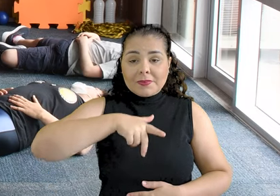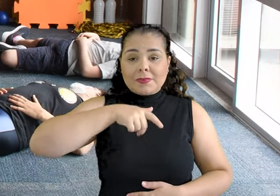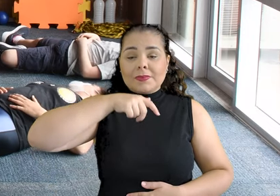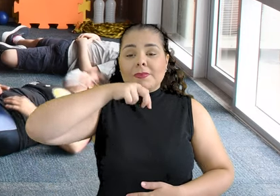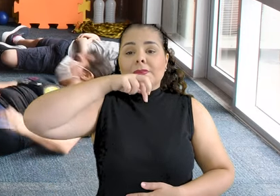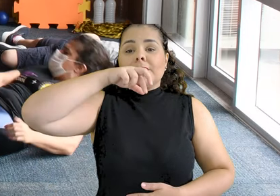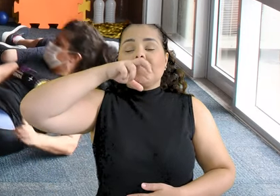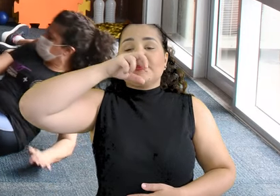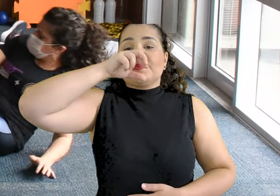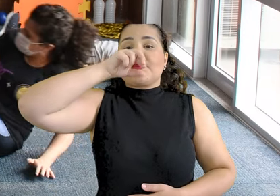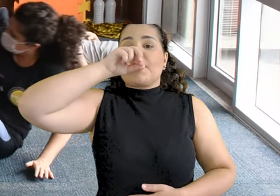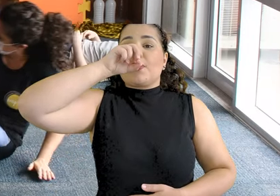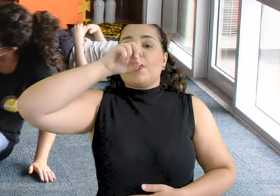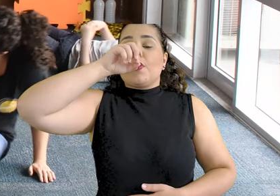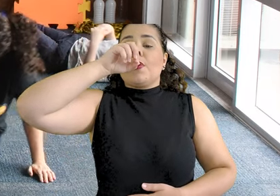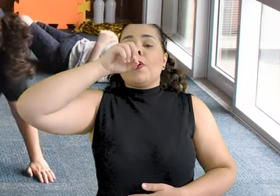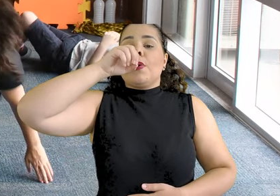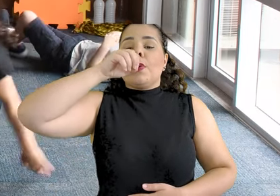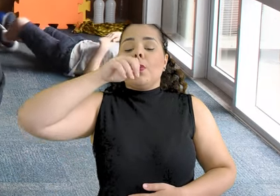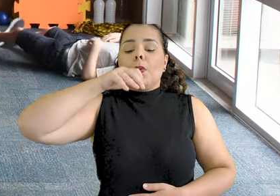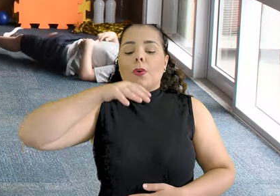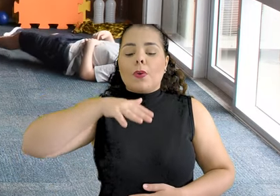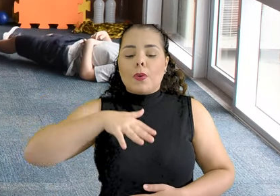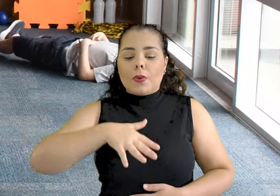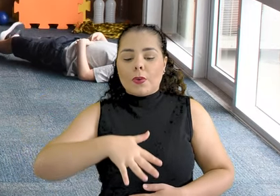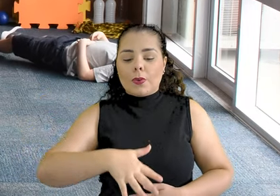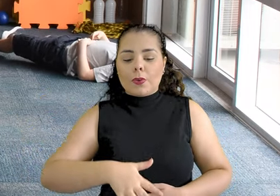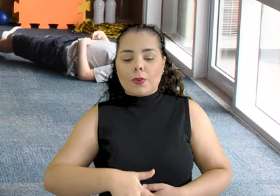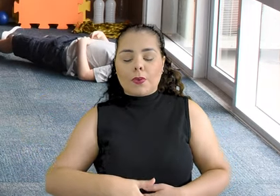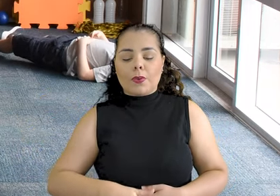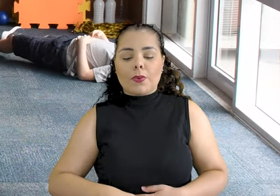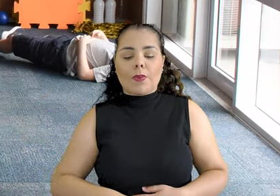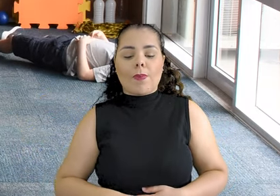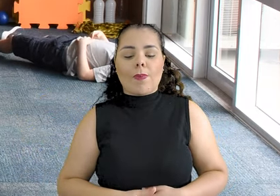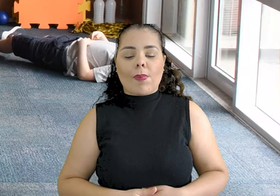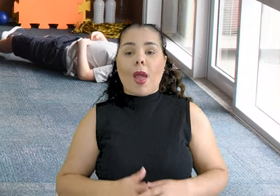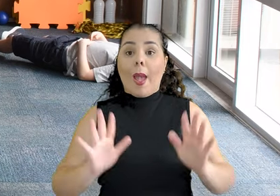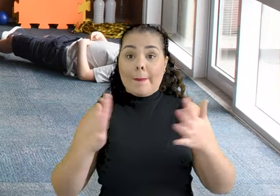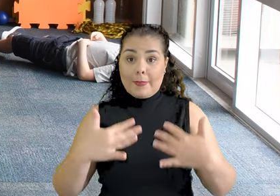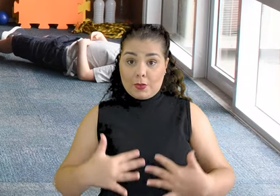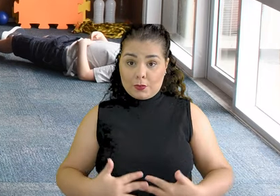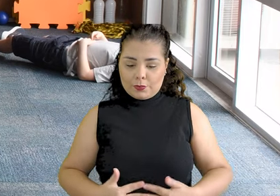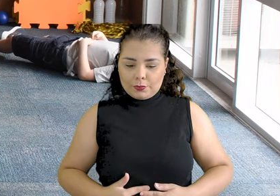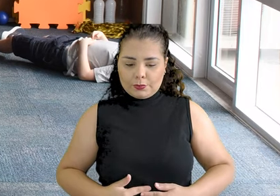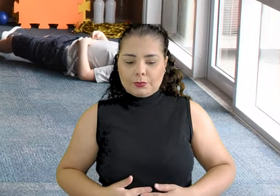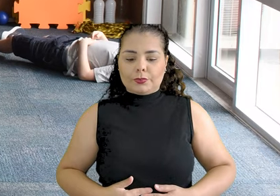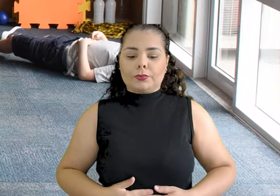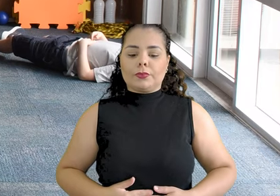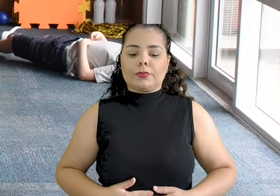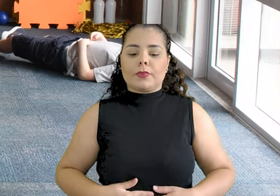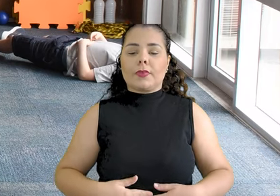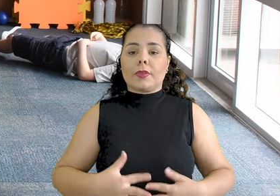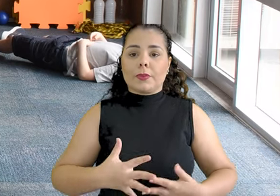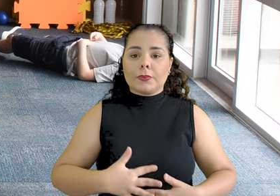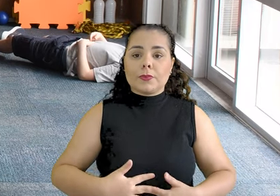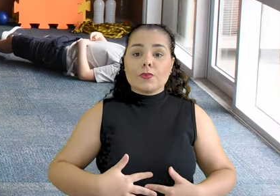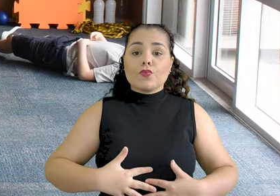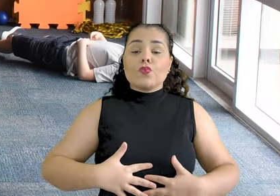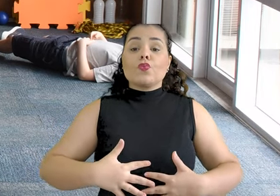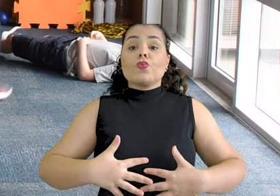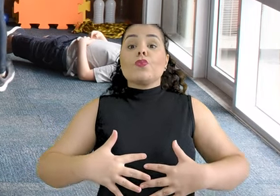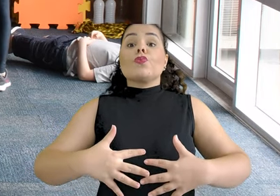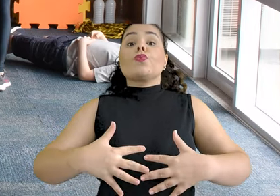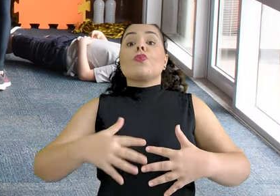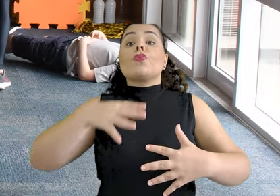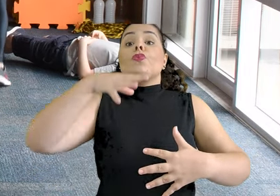Sobe a barriga bem alto. Pode ficar. Põe a mão na barriga e vê se ela sobe bem alto.